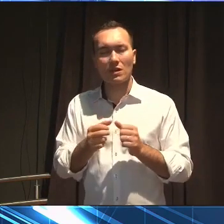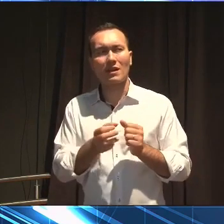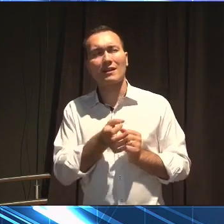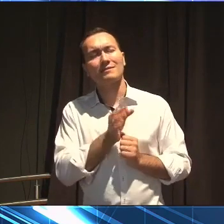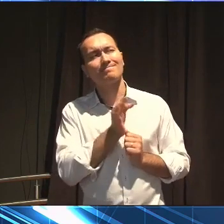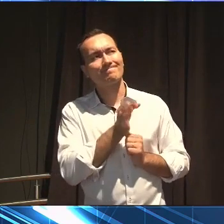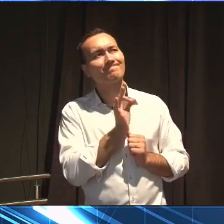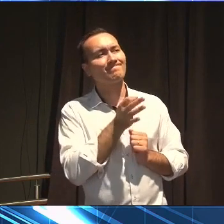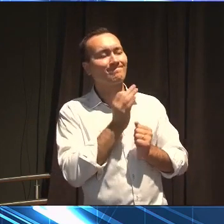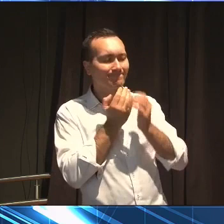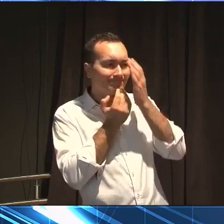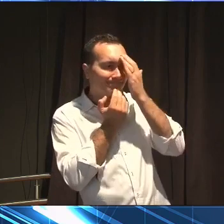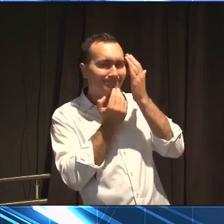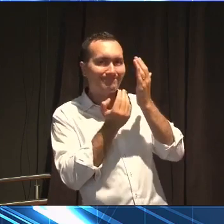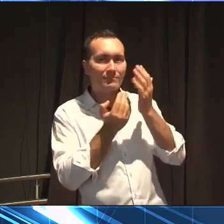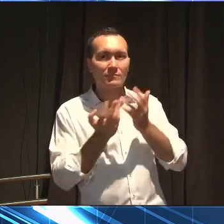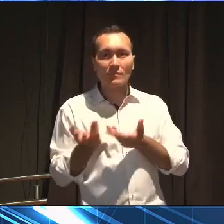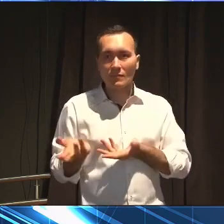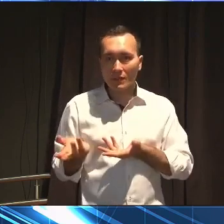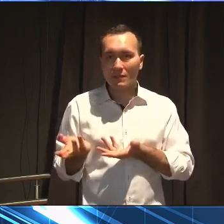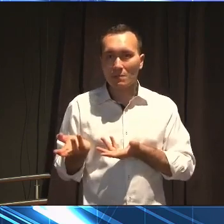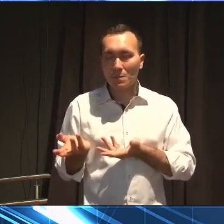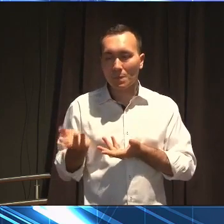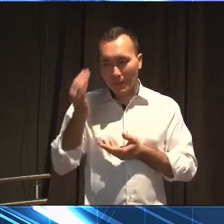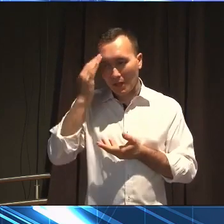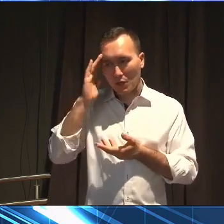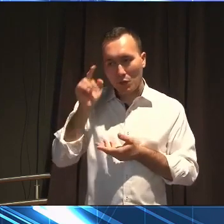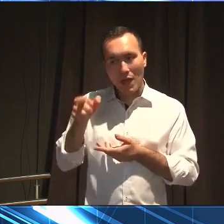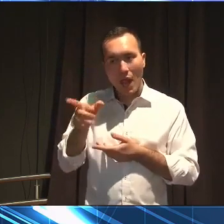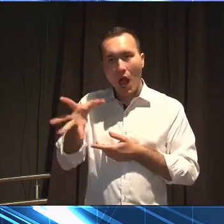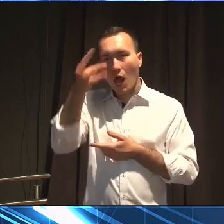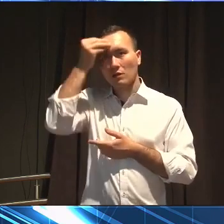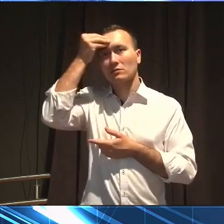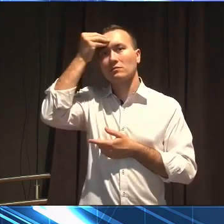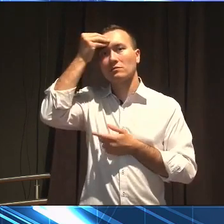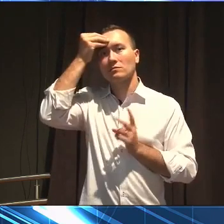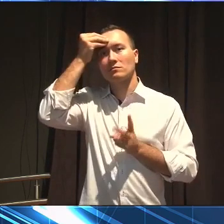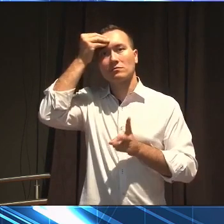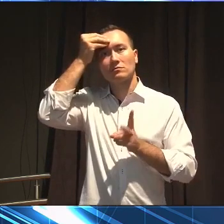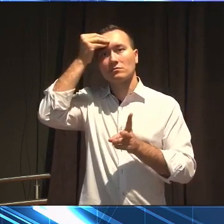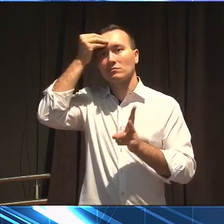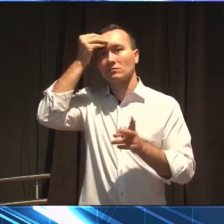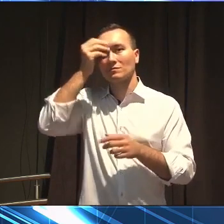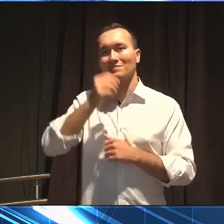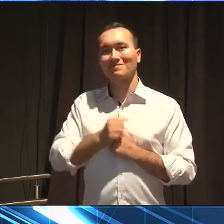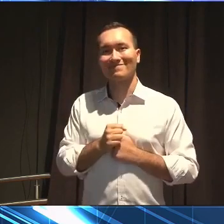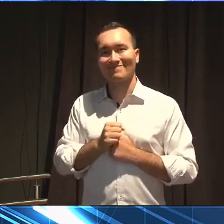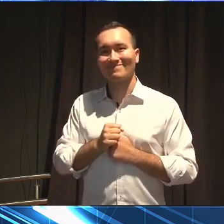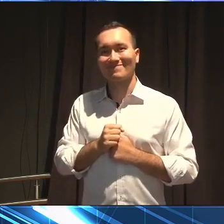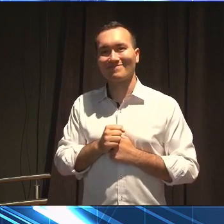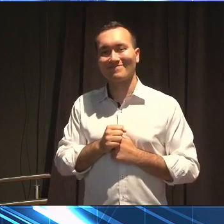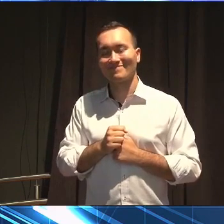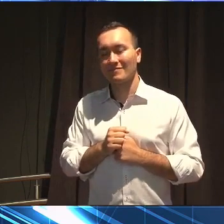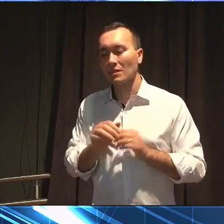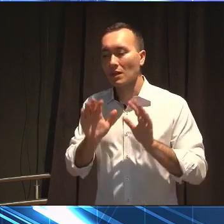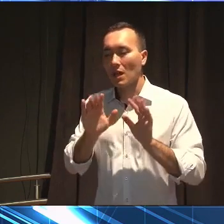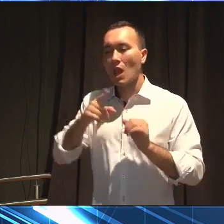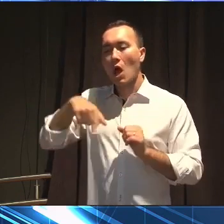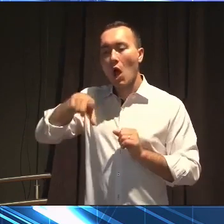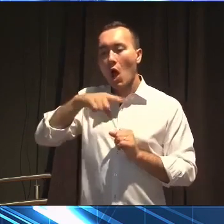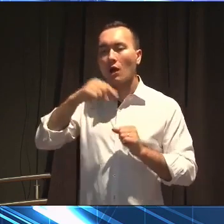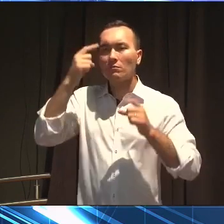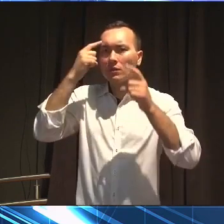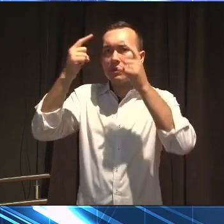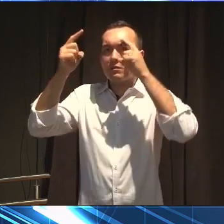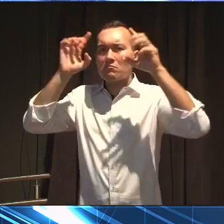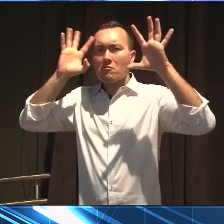essa imensidão de informação. A gente consegue pensar de forma divergente, certo? O que eu achei